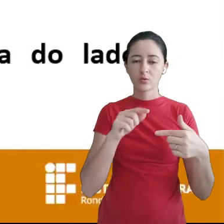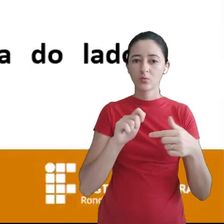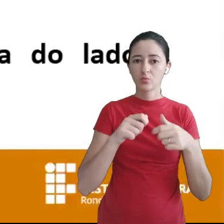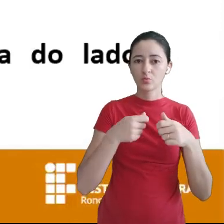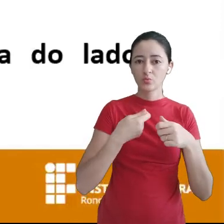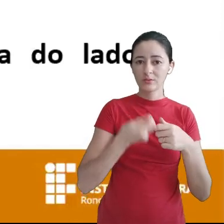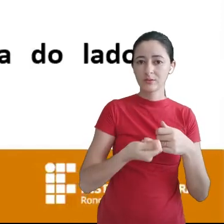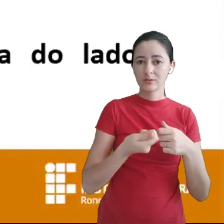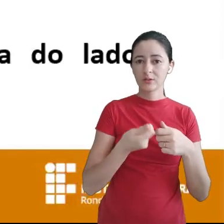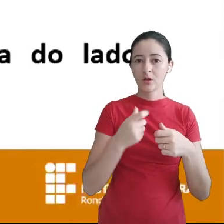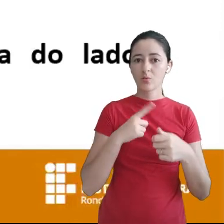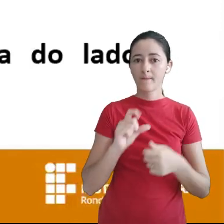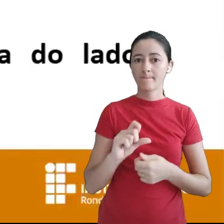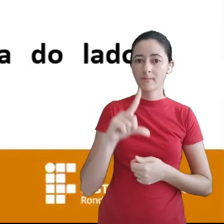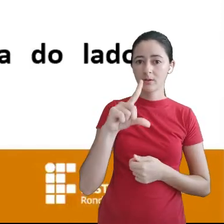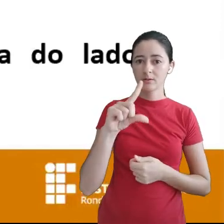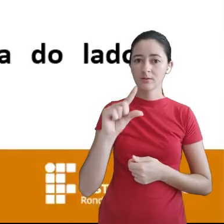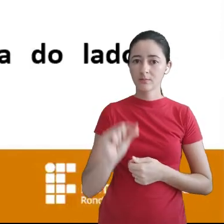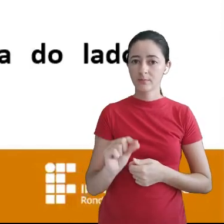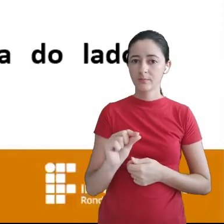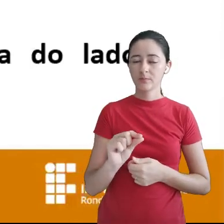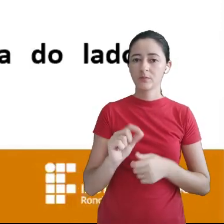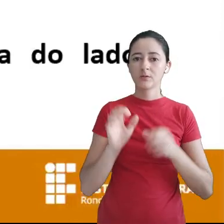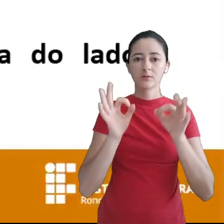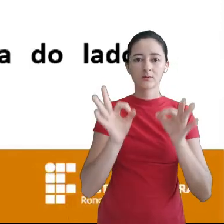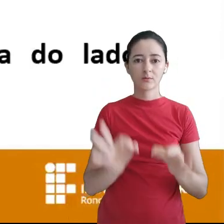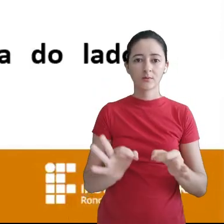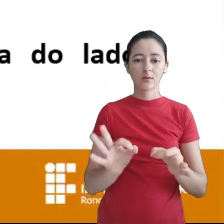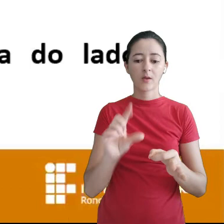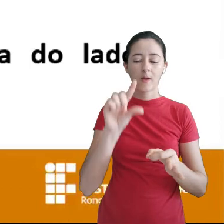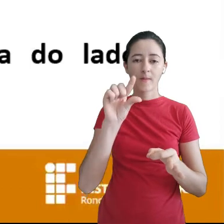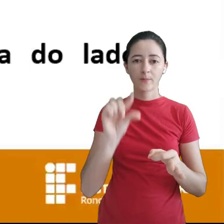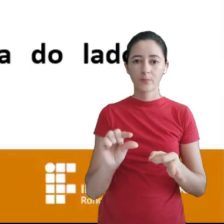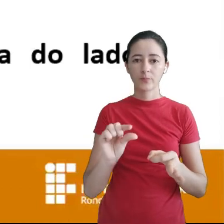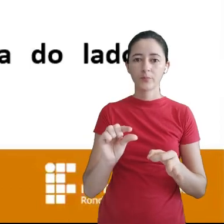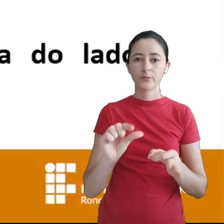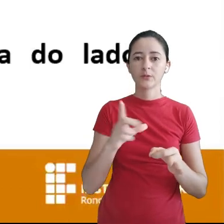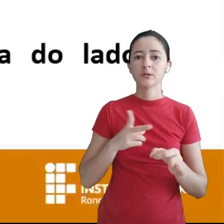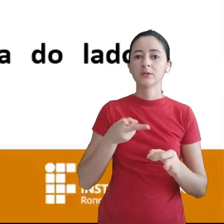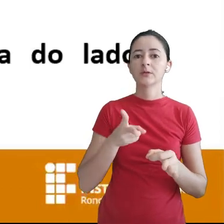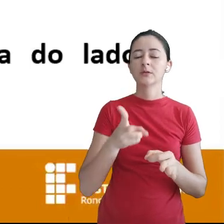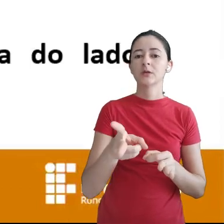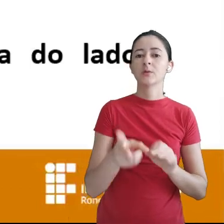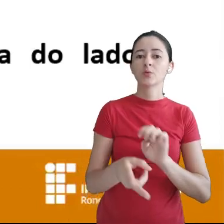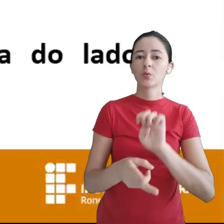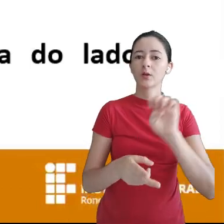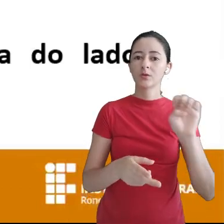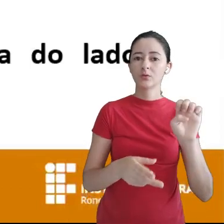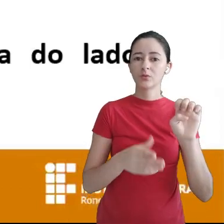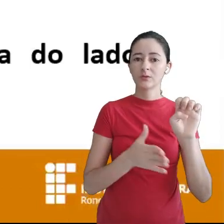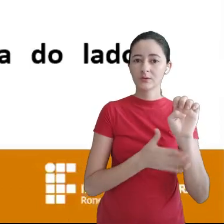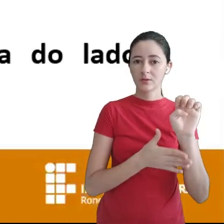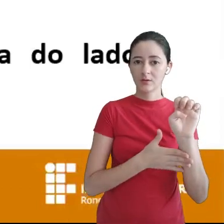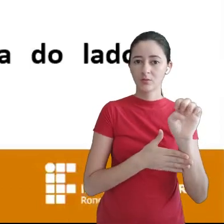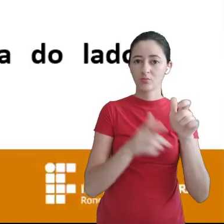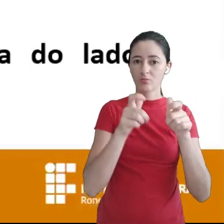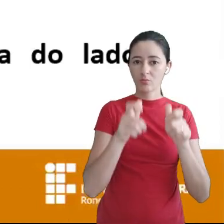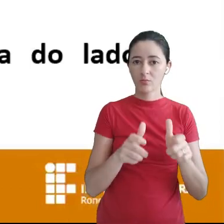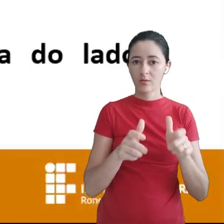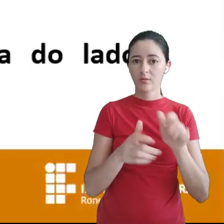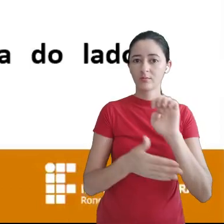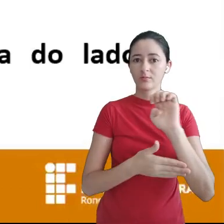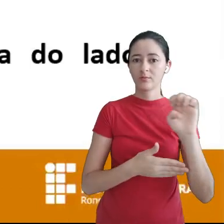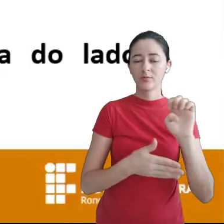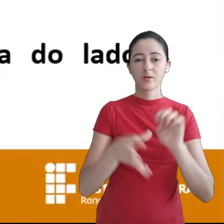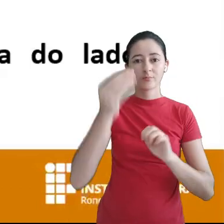do ladinho dela dois símbolos. Um da máxima e da mínima. Correto? A mínima sempre fica do ladinho